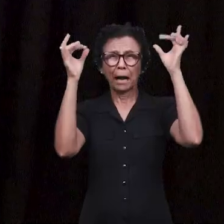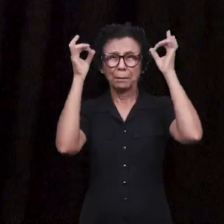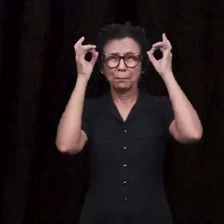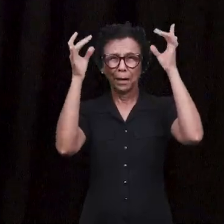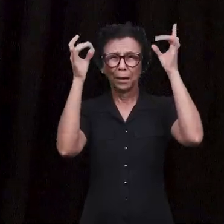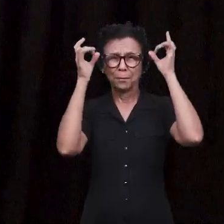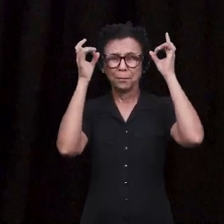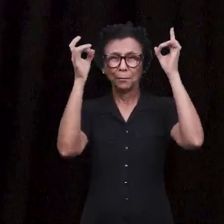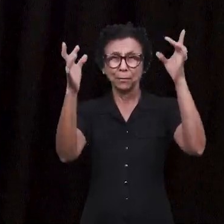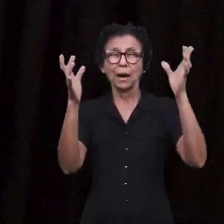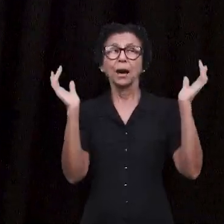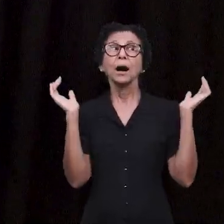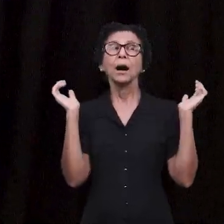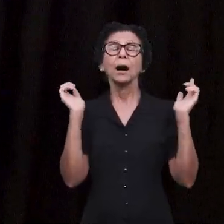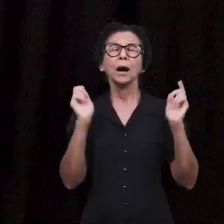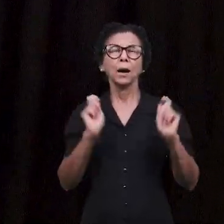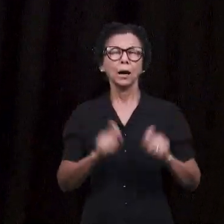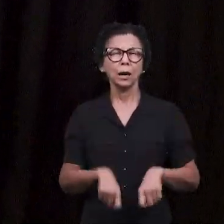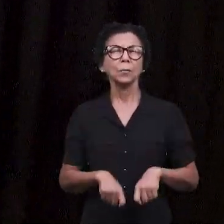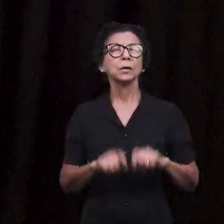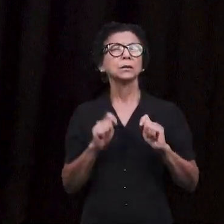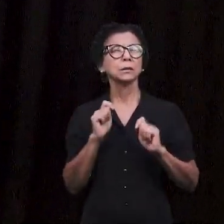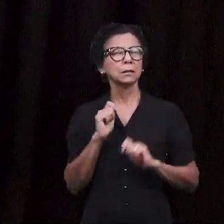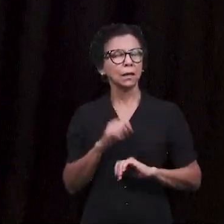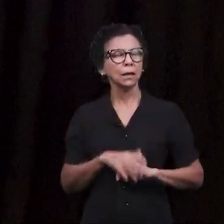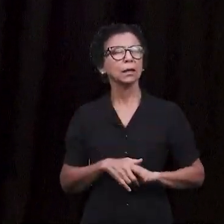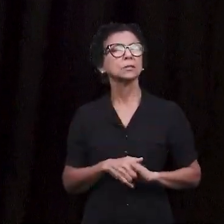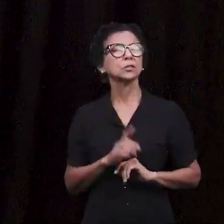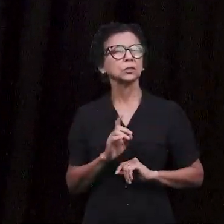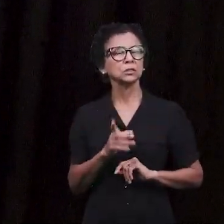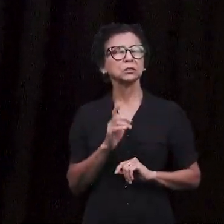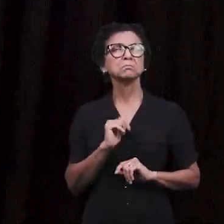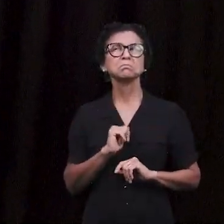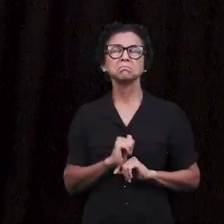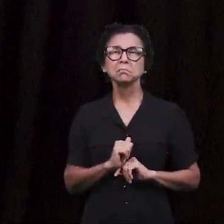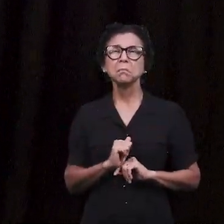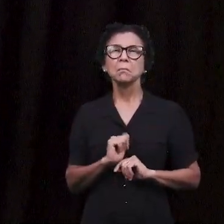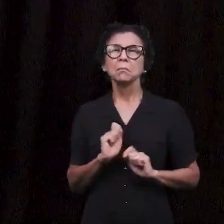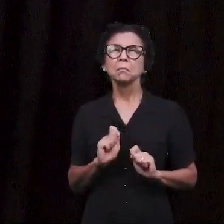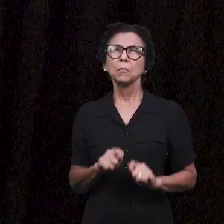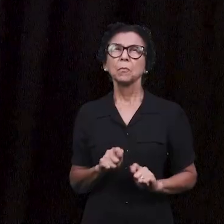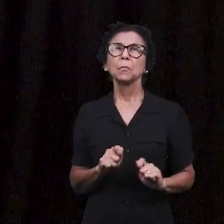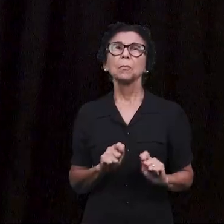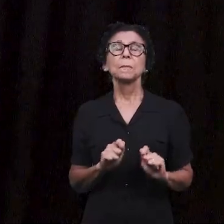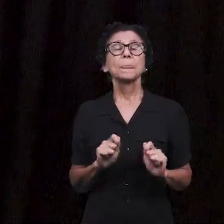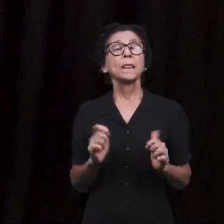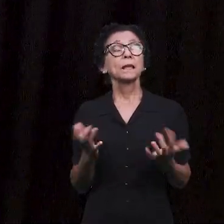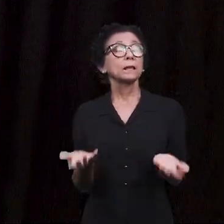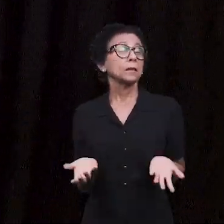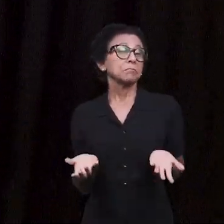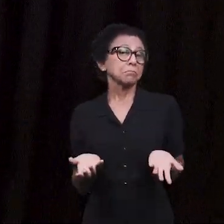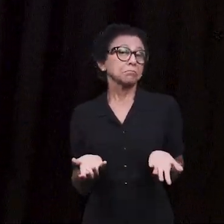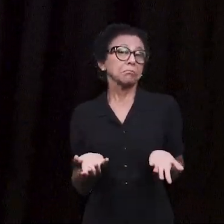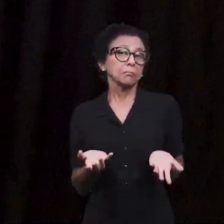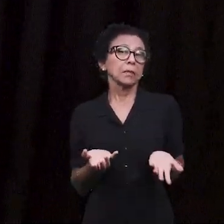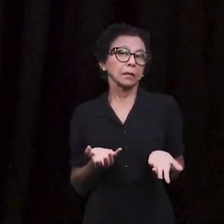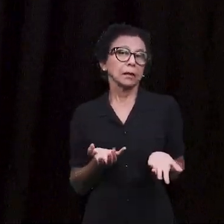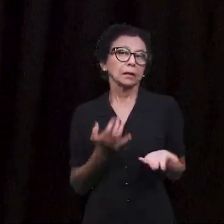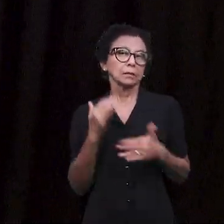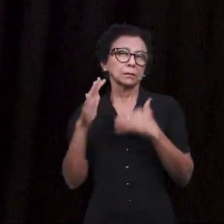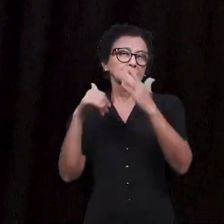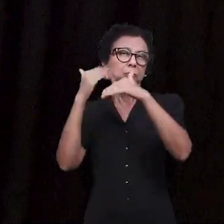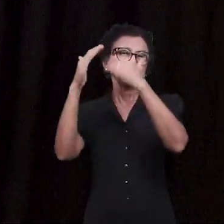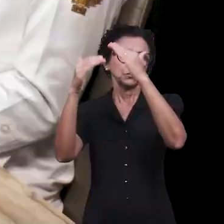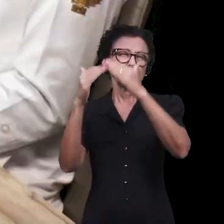um potencial, uma probabilidade muito alta de que os filhos, enfim, possam desenvolver a